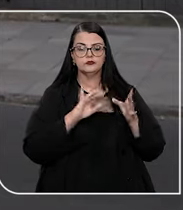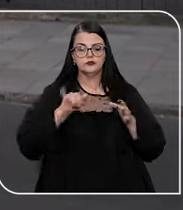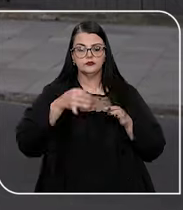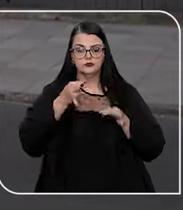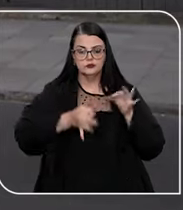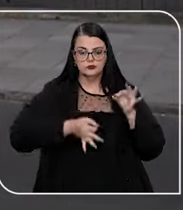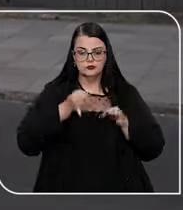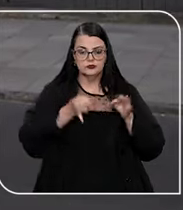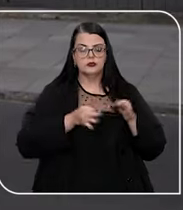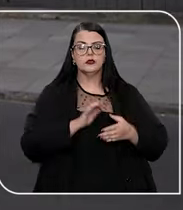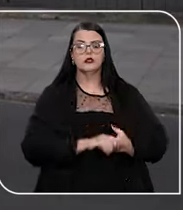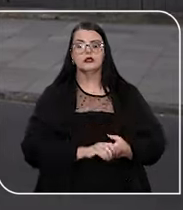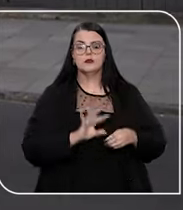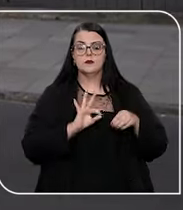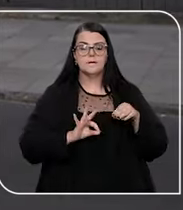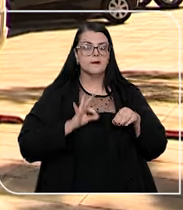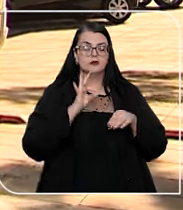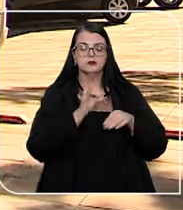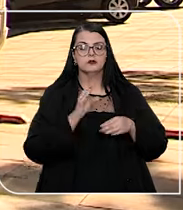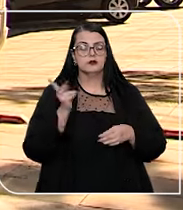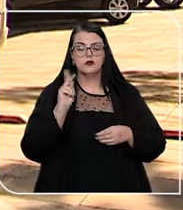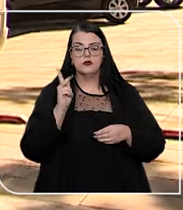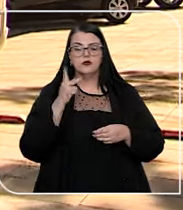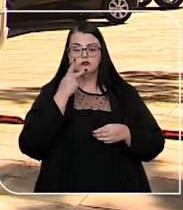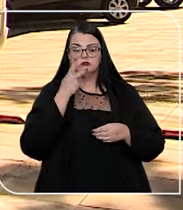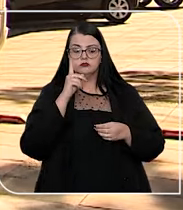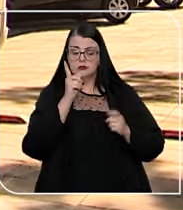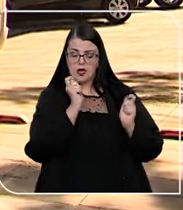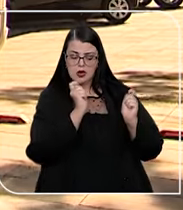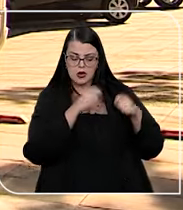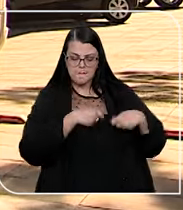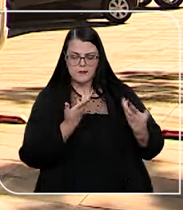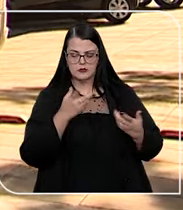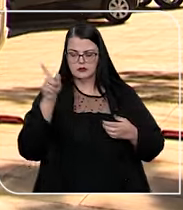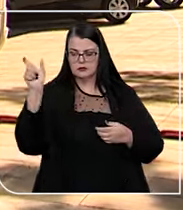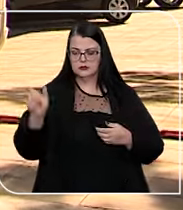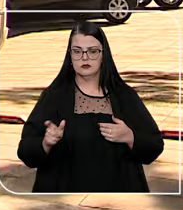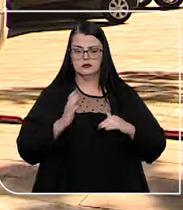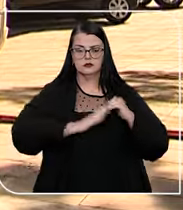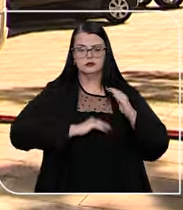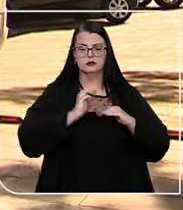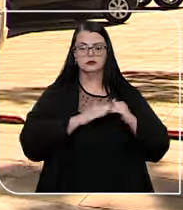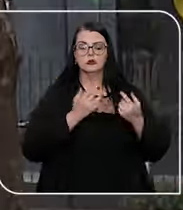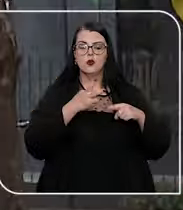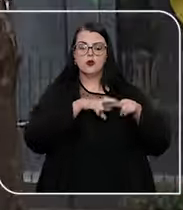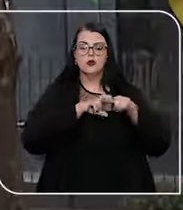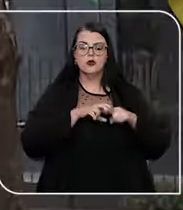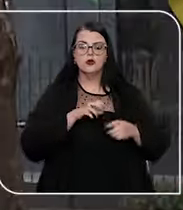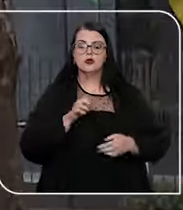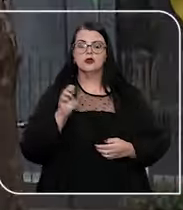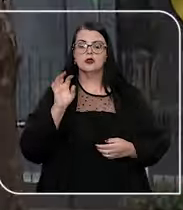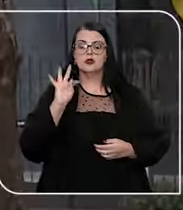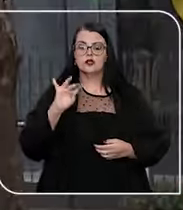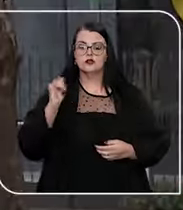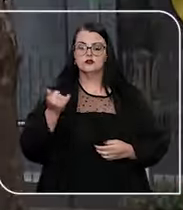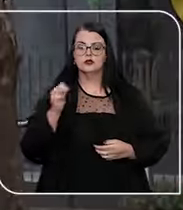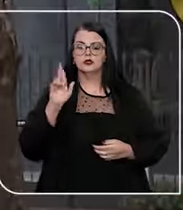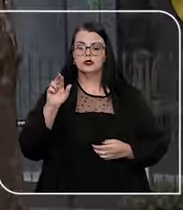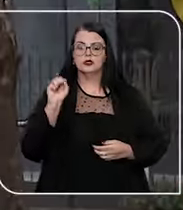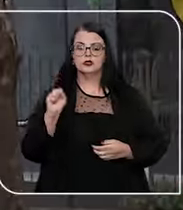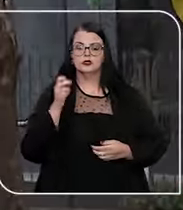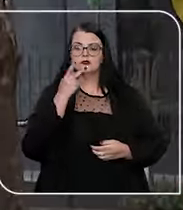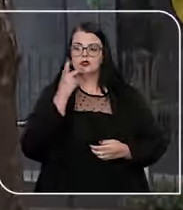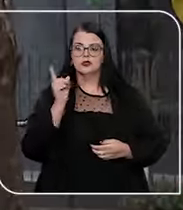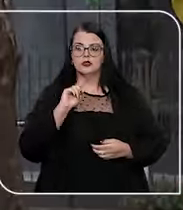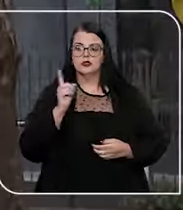interditando em juízo o magistrado avaliou não ter sido demonstrada a incapacidade civil dele por isso o TJRS entendeu que